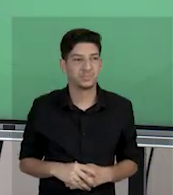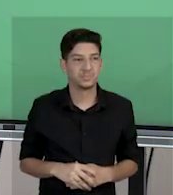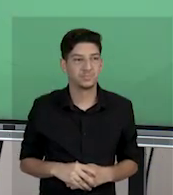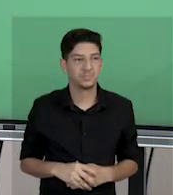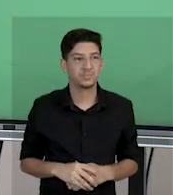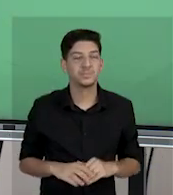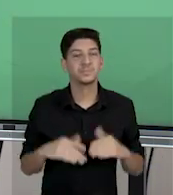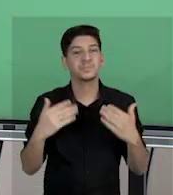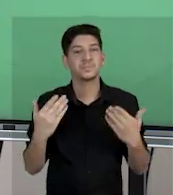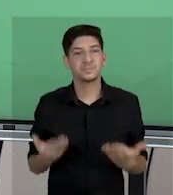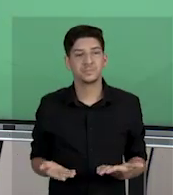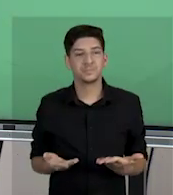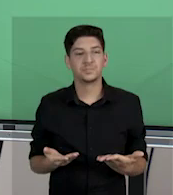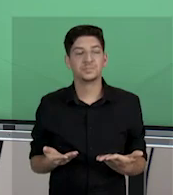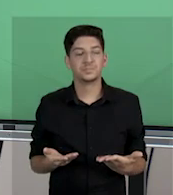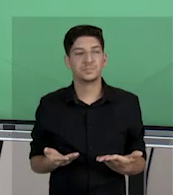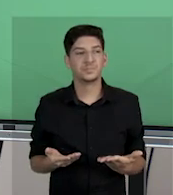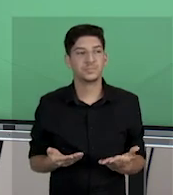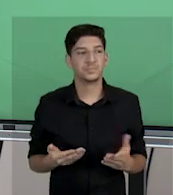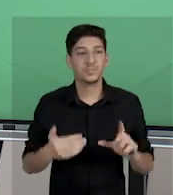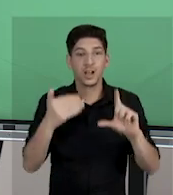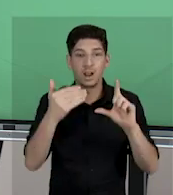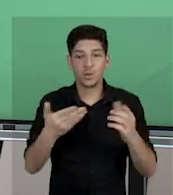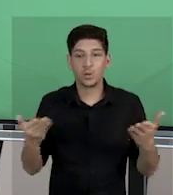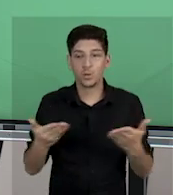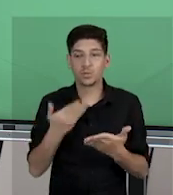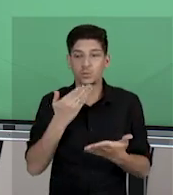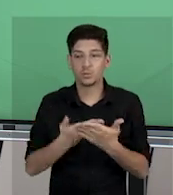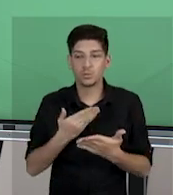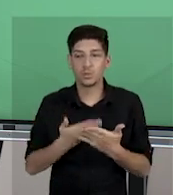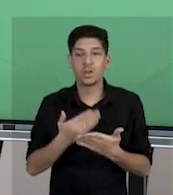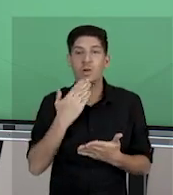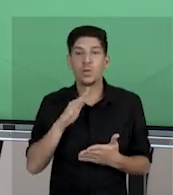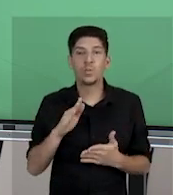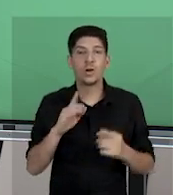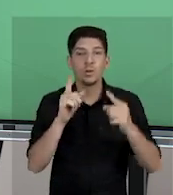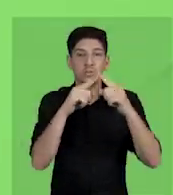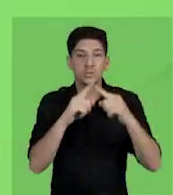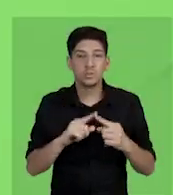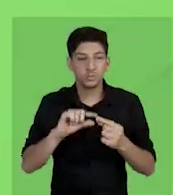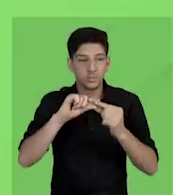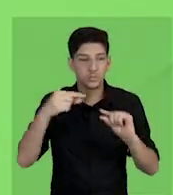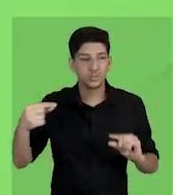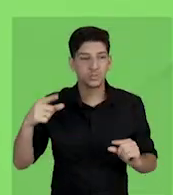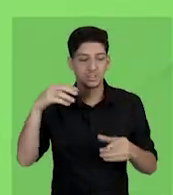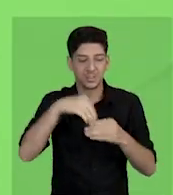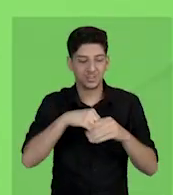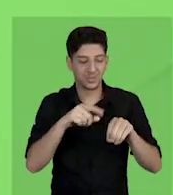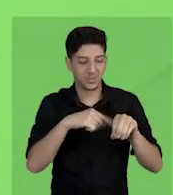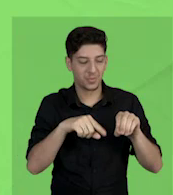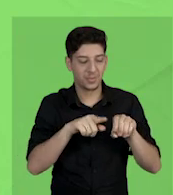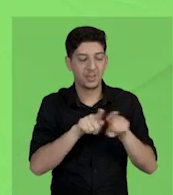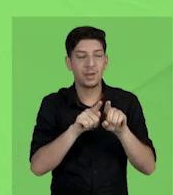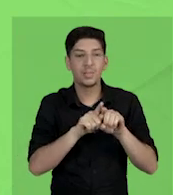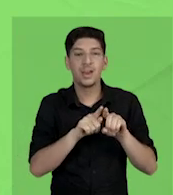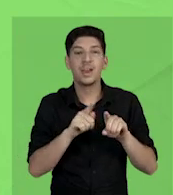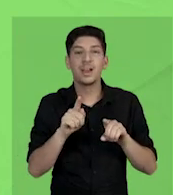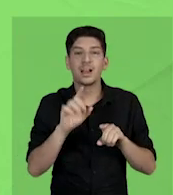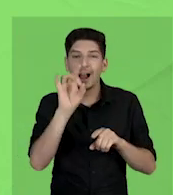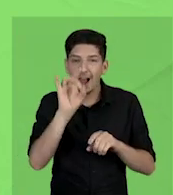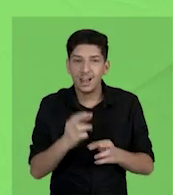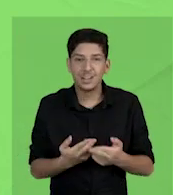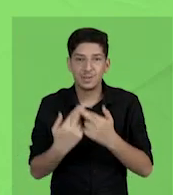Então, é isso, pessoal. A gente viu na aula de hoje quais as estruturas que compõem o olho humano e a função delas para a nossa